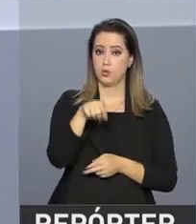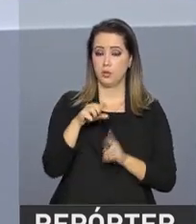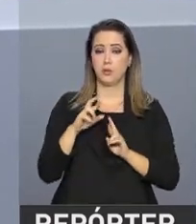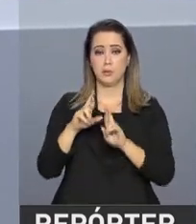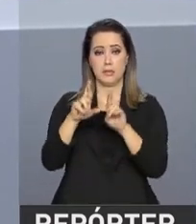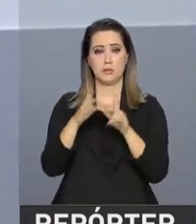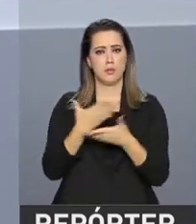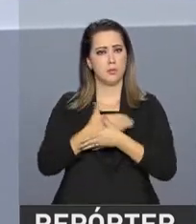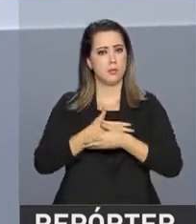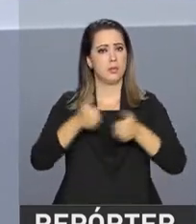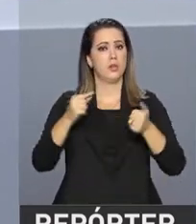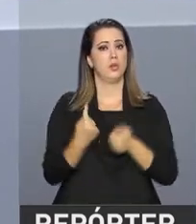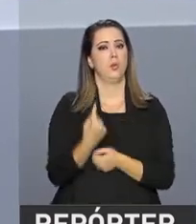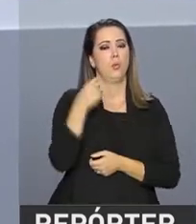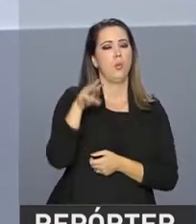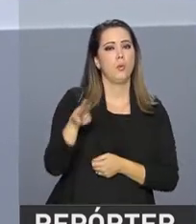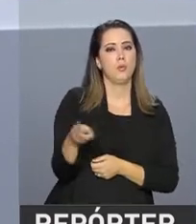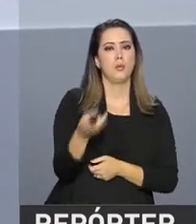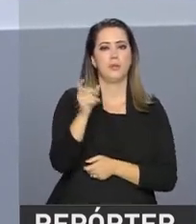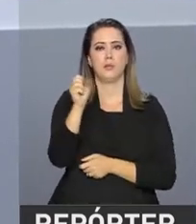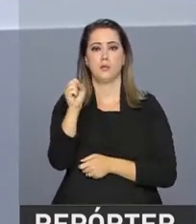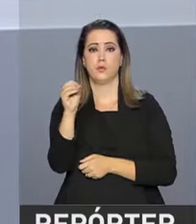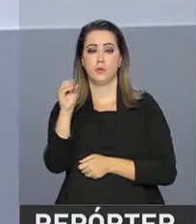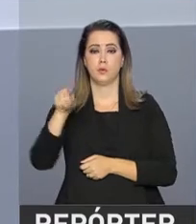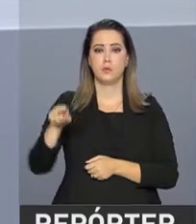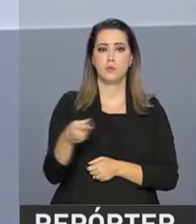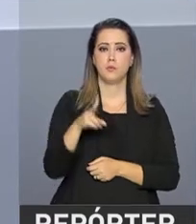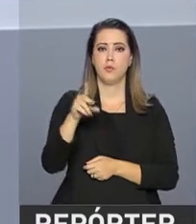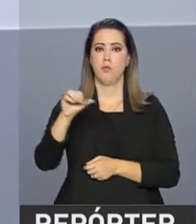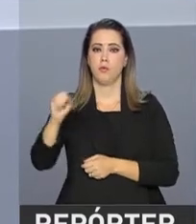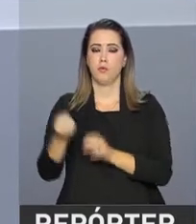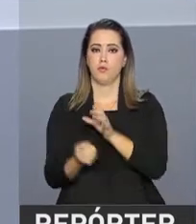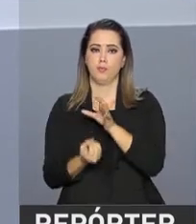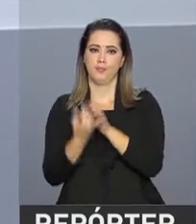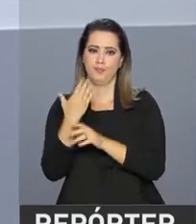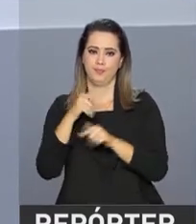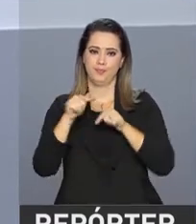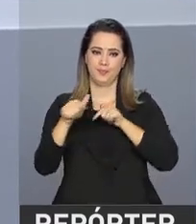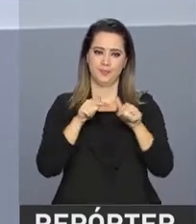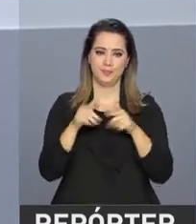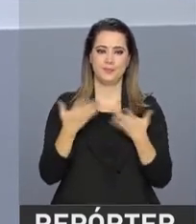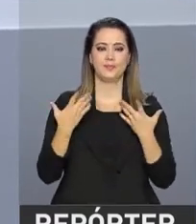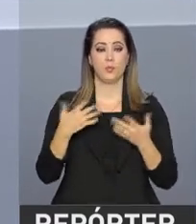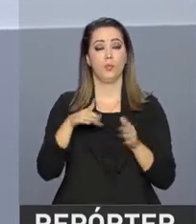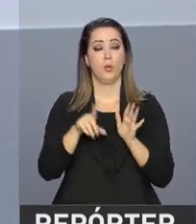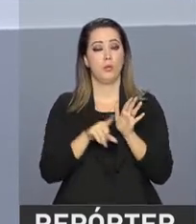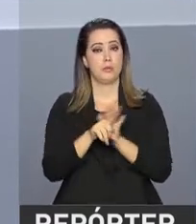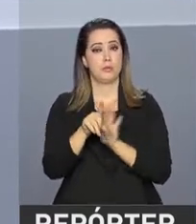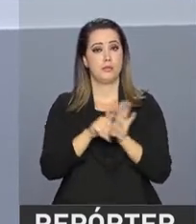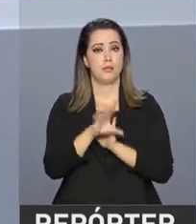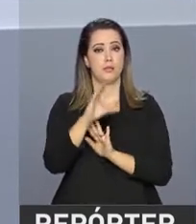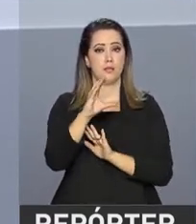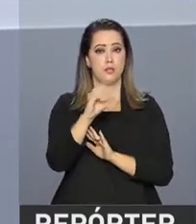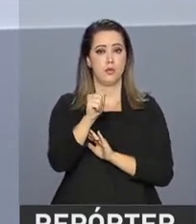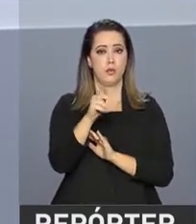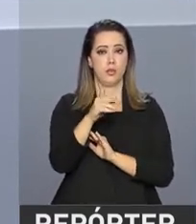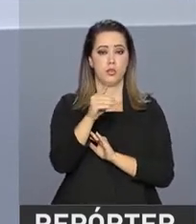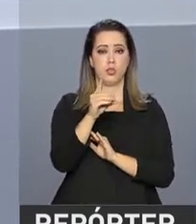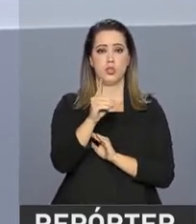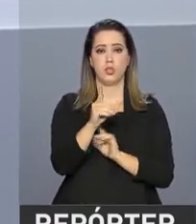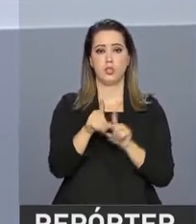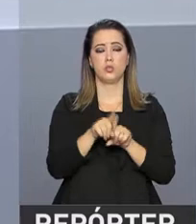do governo é de que 1.800.000 vagas sejam criadas. Os dados são do CAGED, o Cadastro Geral de